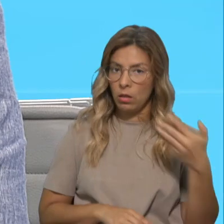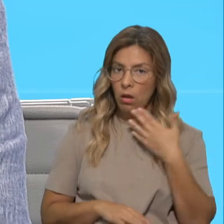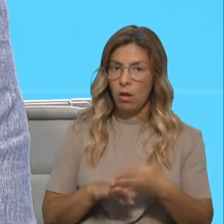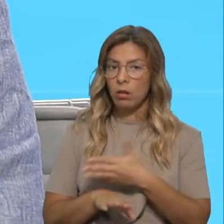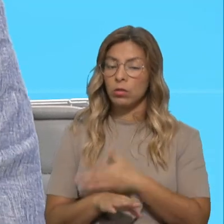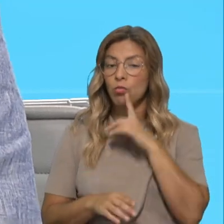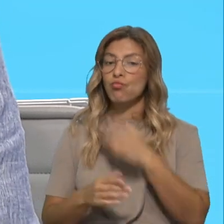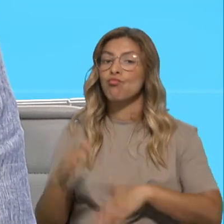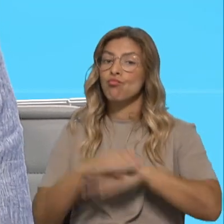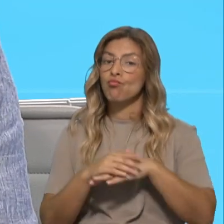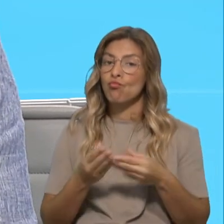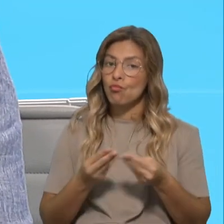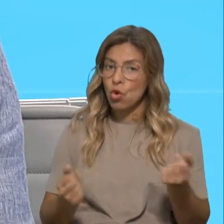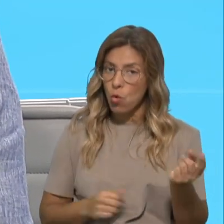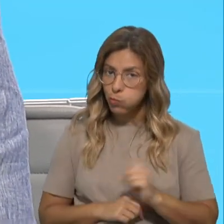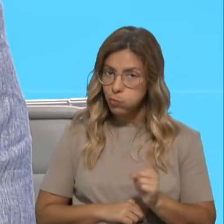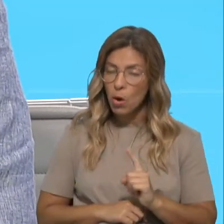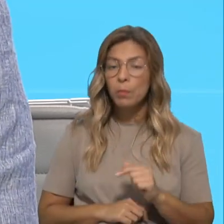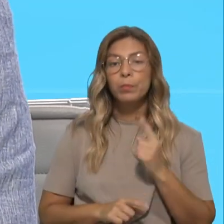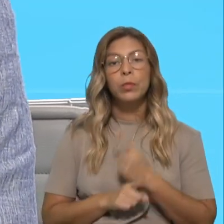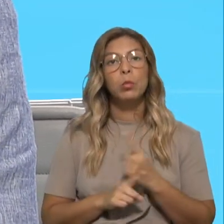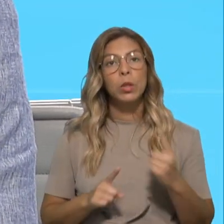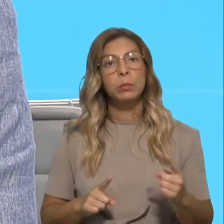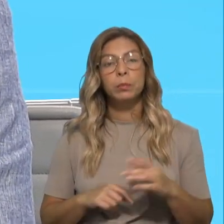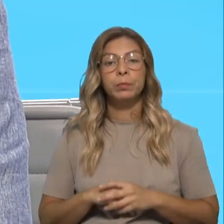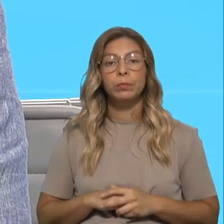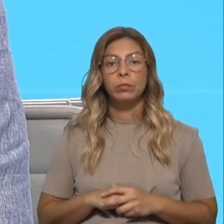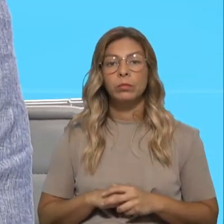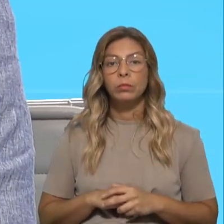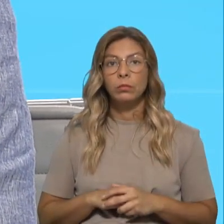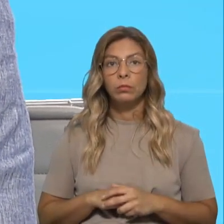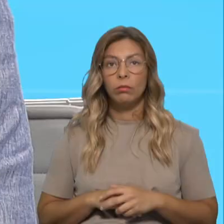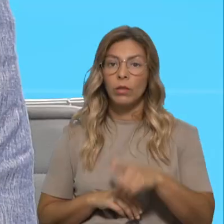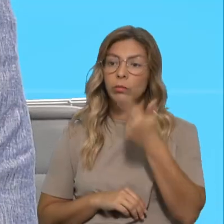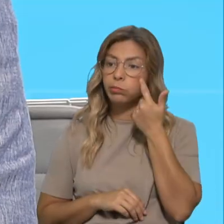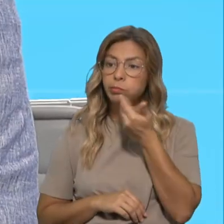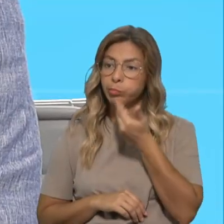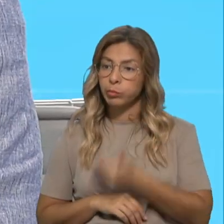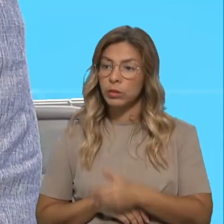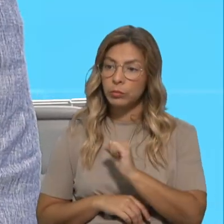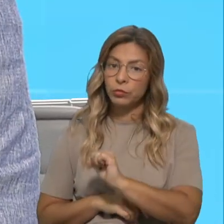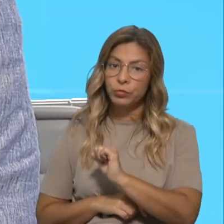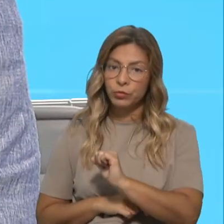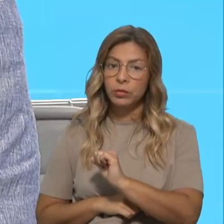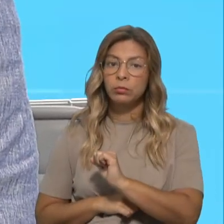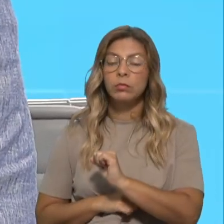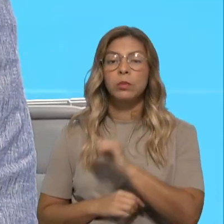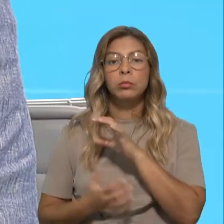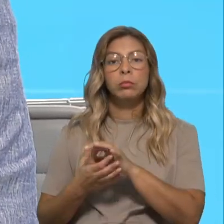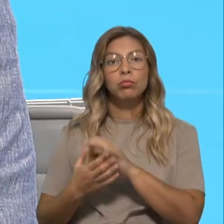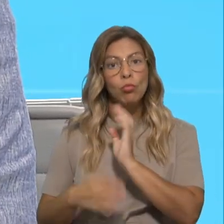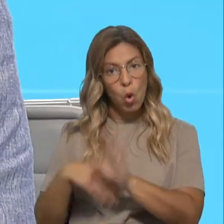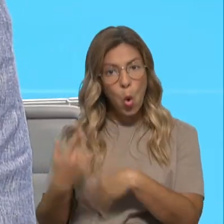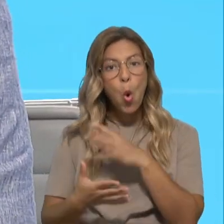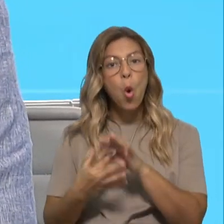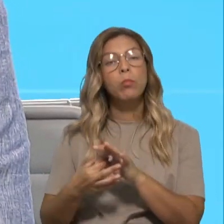mal, porque daria uma capacidade do eleitor intervir efetivamente na escolha